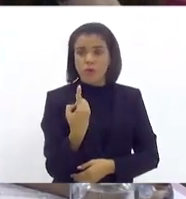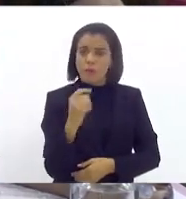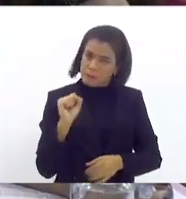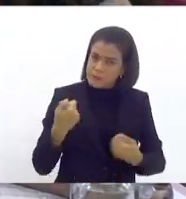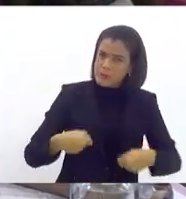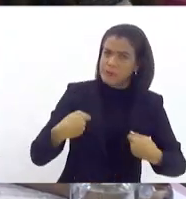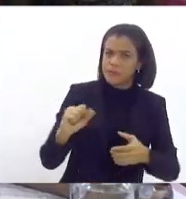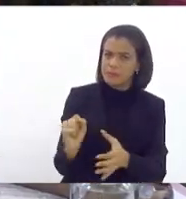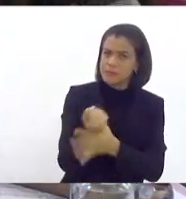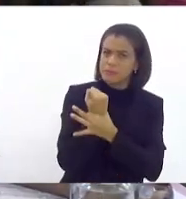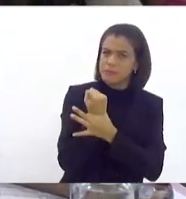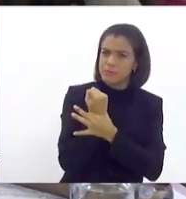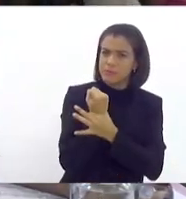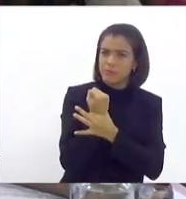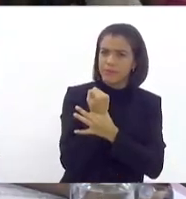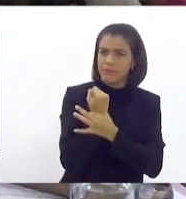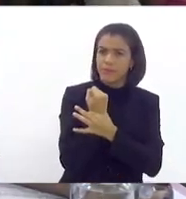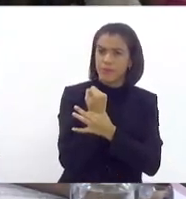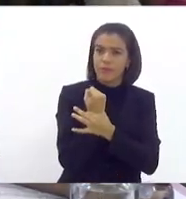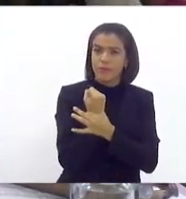garantir,